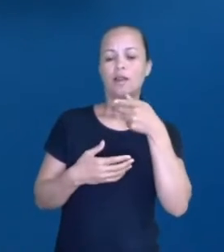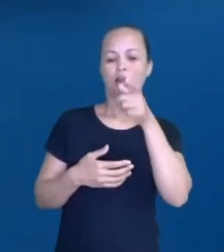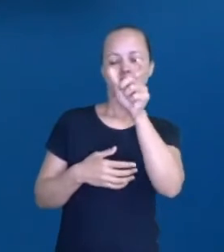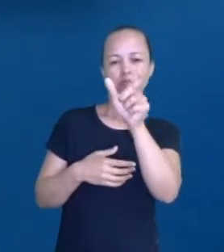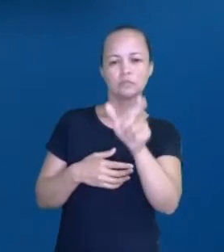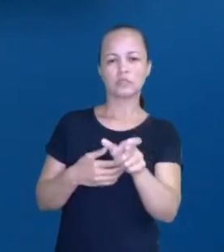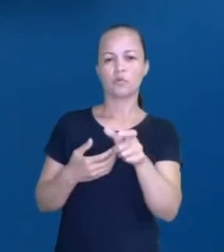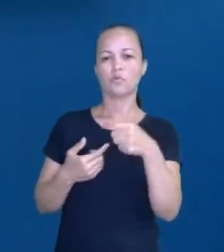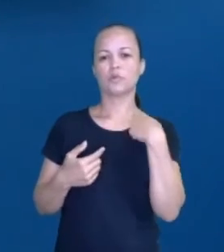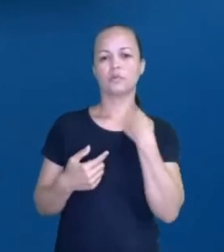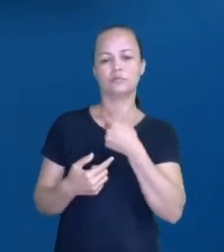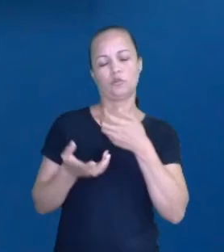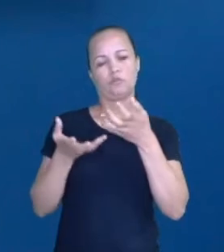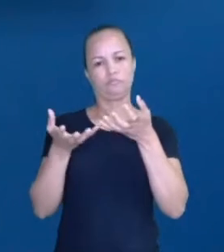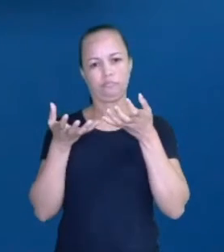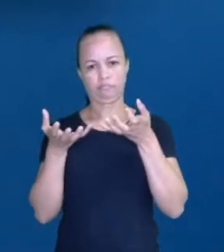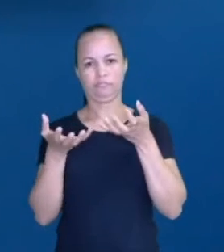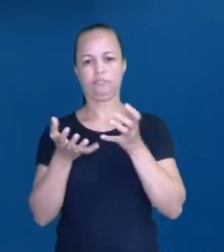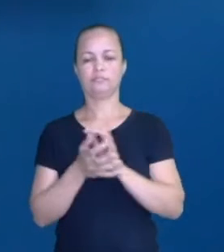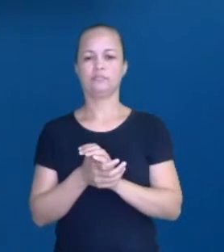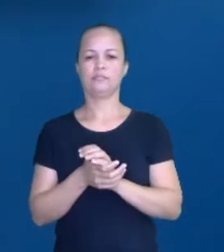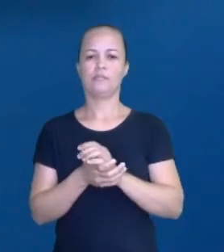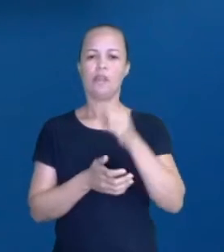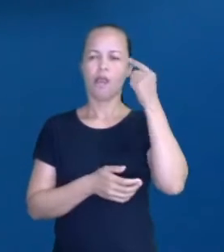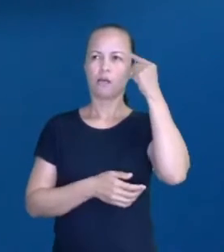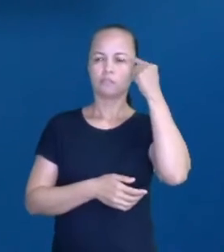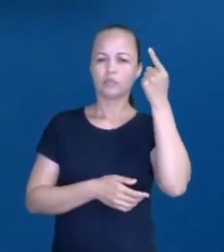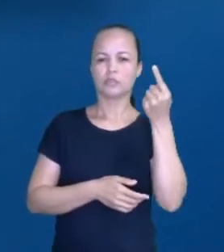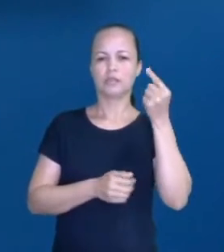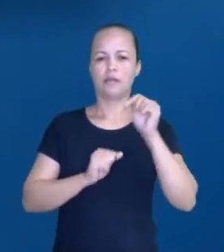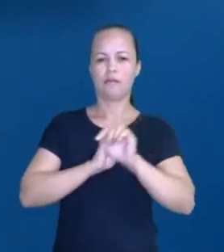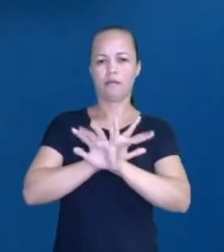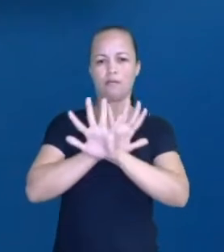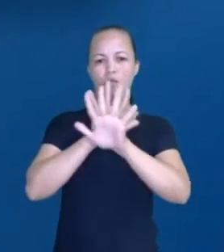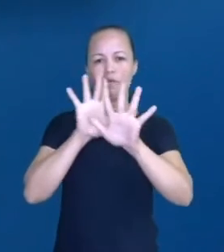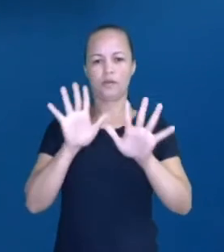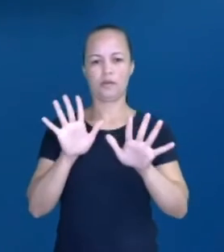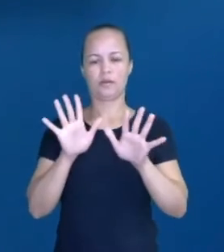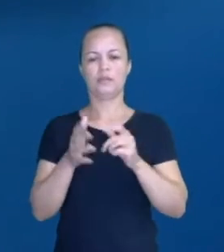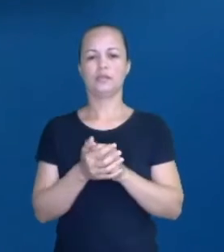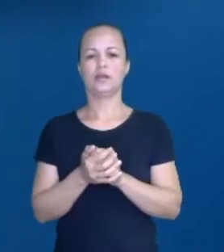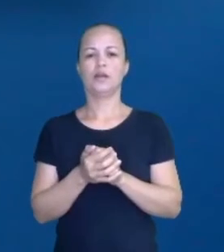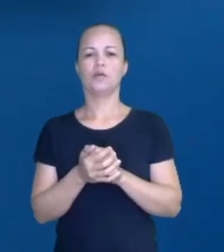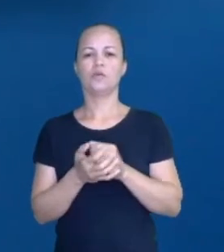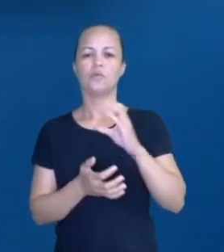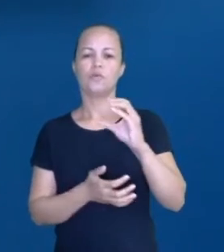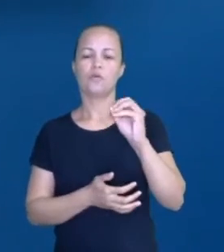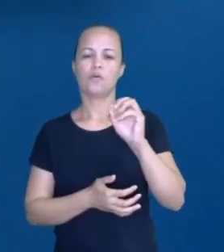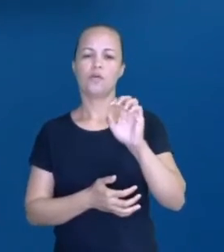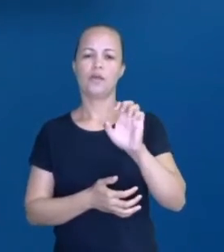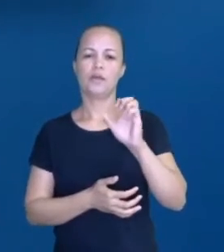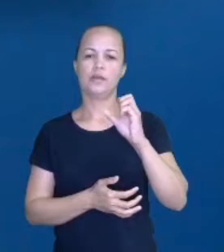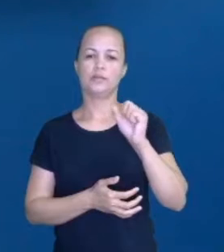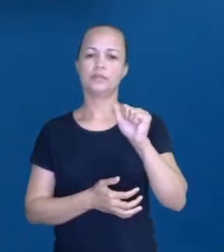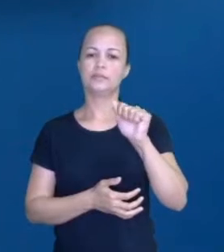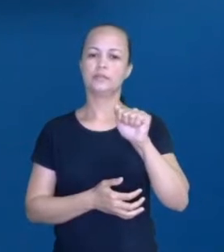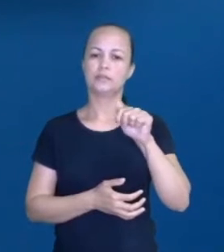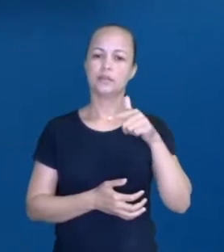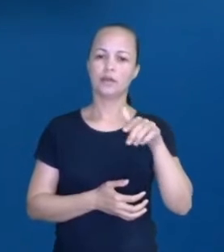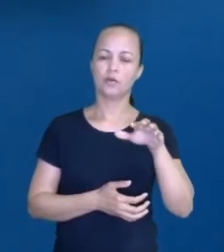nós pretendemos, A nossa ideia com clareza, com coesão,